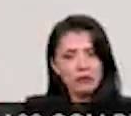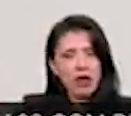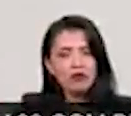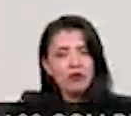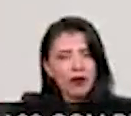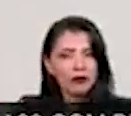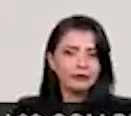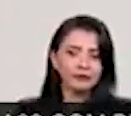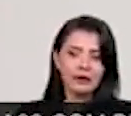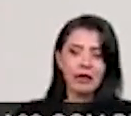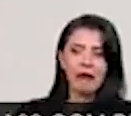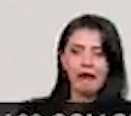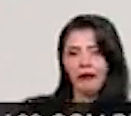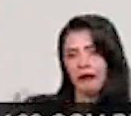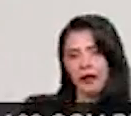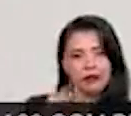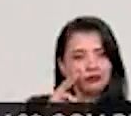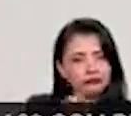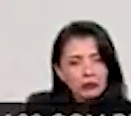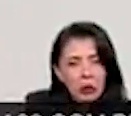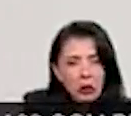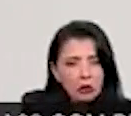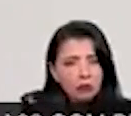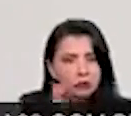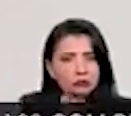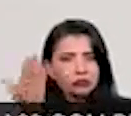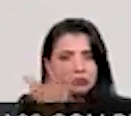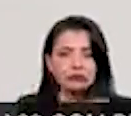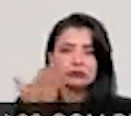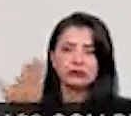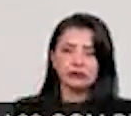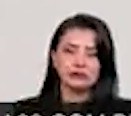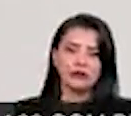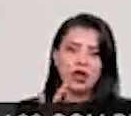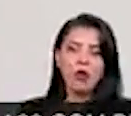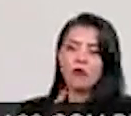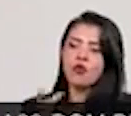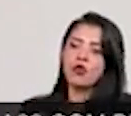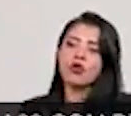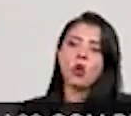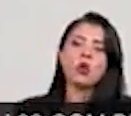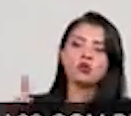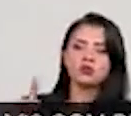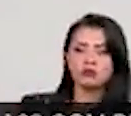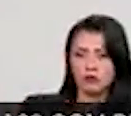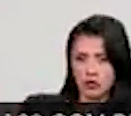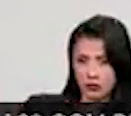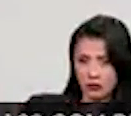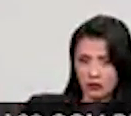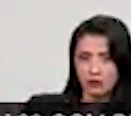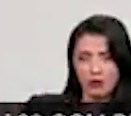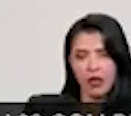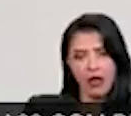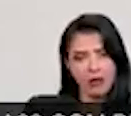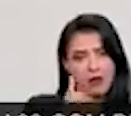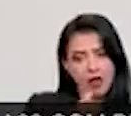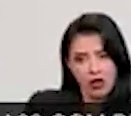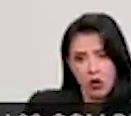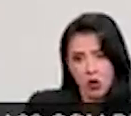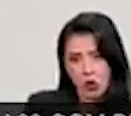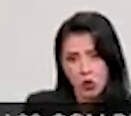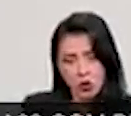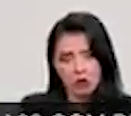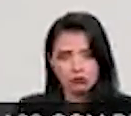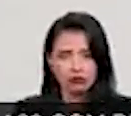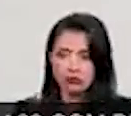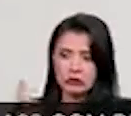Como tava vendo melhora no quadro, aí eu procurei outro médico, né? Que é a minha médica atual. E daí